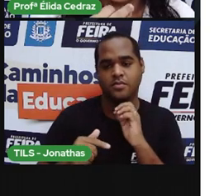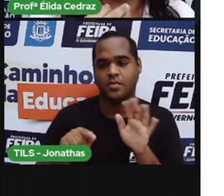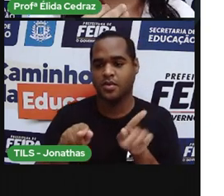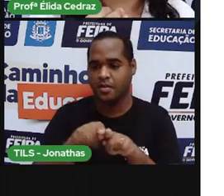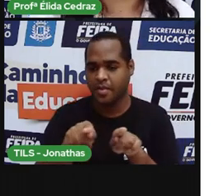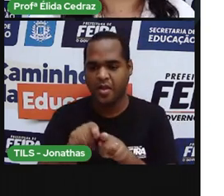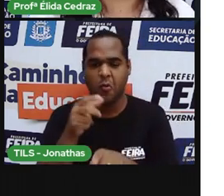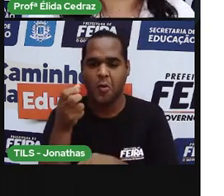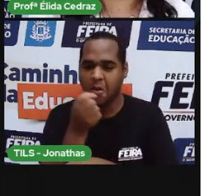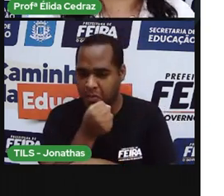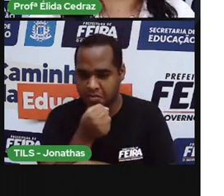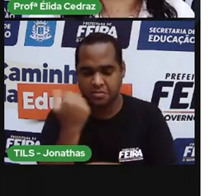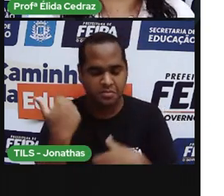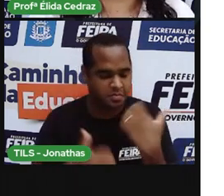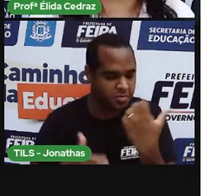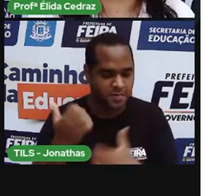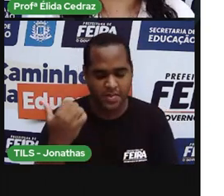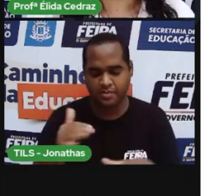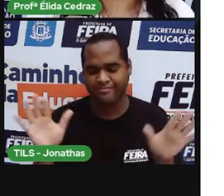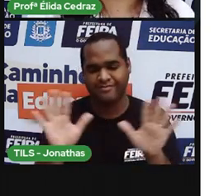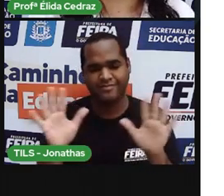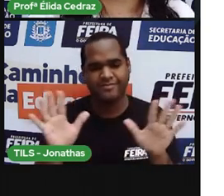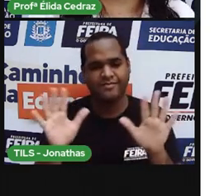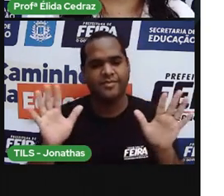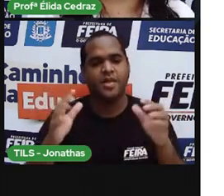correndo. Você vai falar